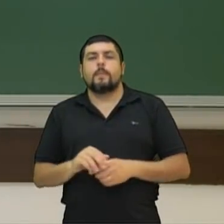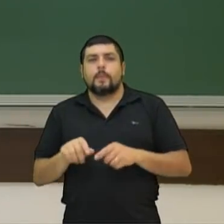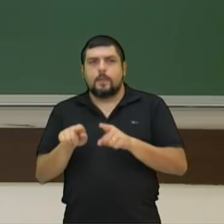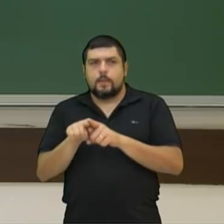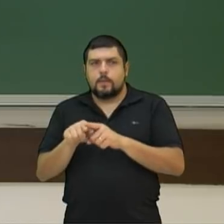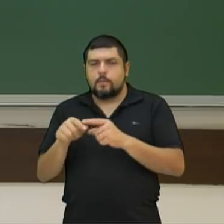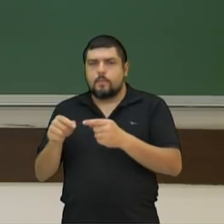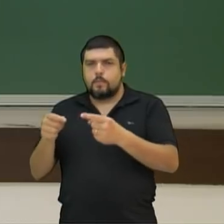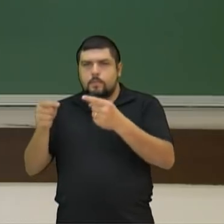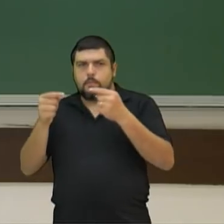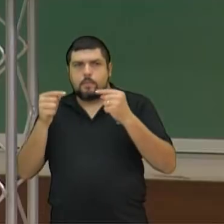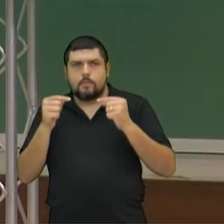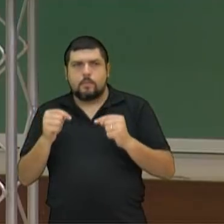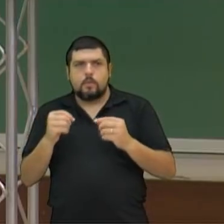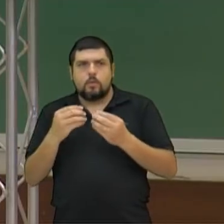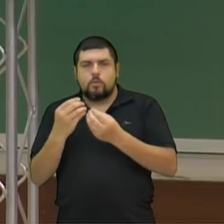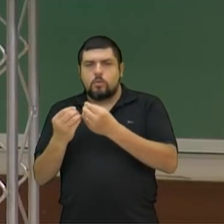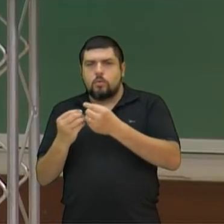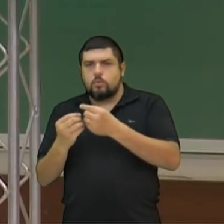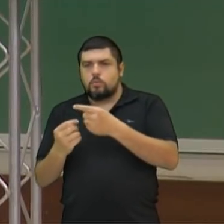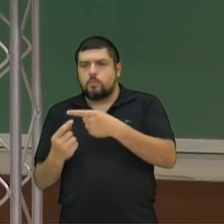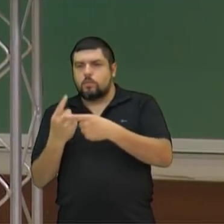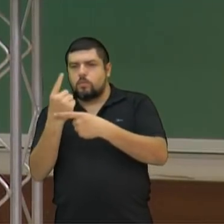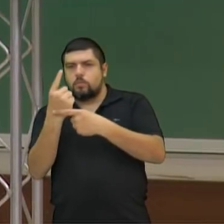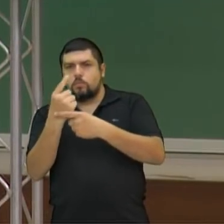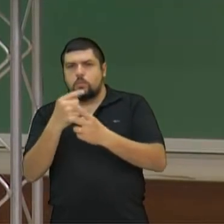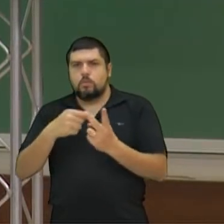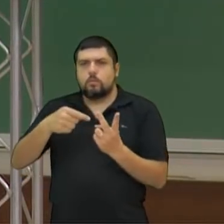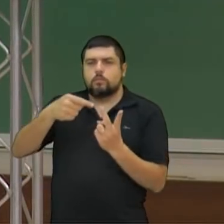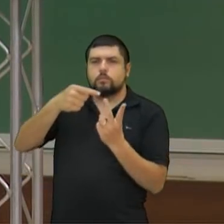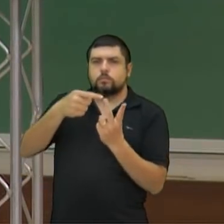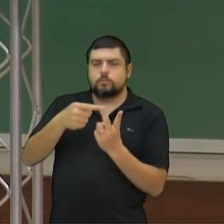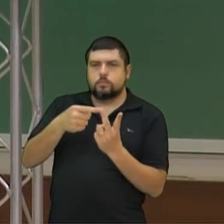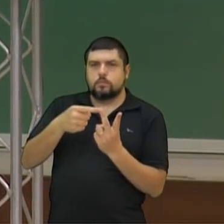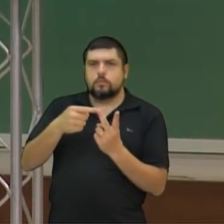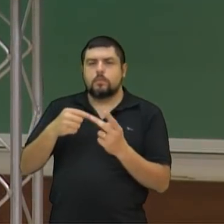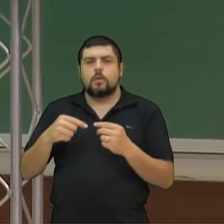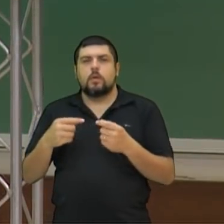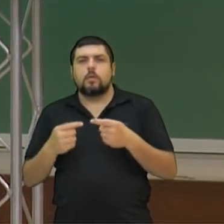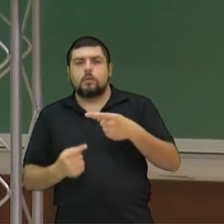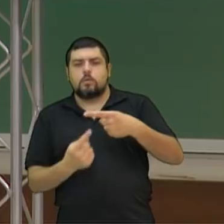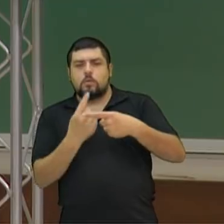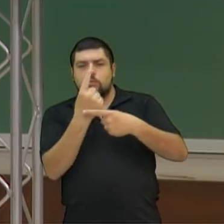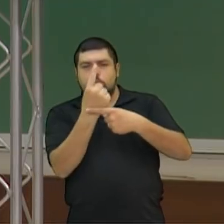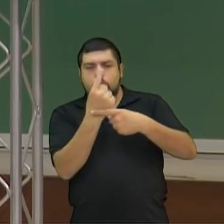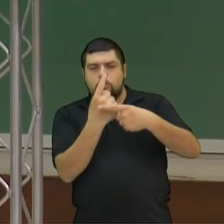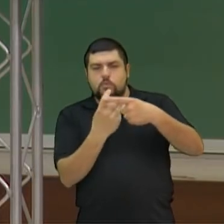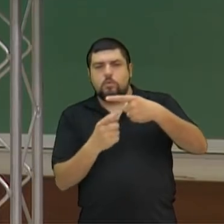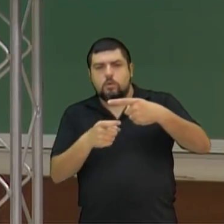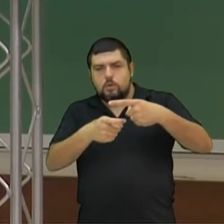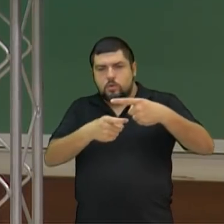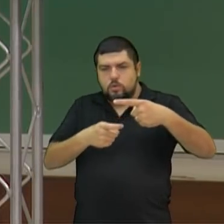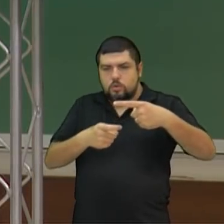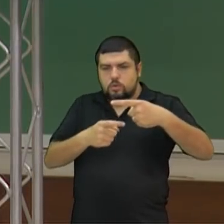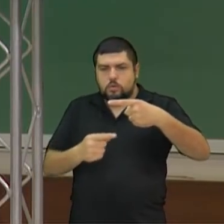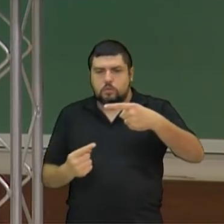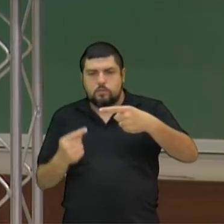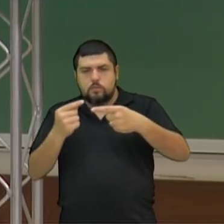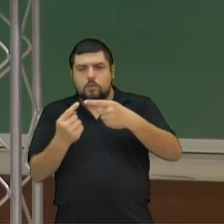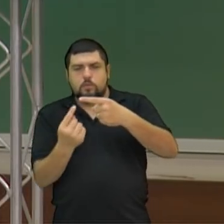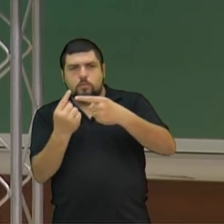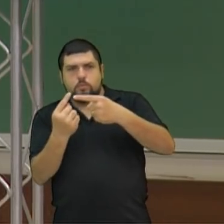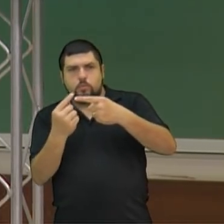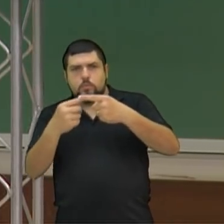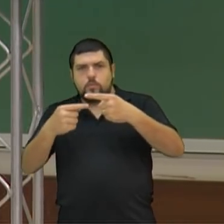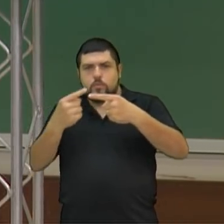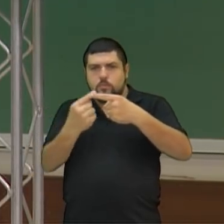é elevado a meio. Lembra da propriedade de cima aqui, ó? Então, se eu tiver 1 sobre x elevado a meio embaixo, eu posso colocar tudo